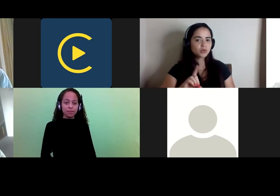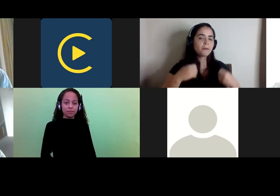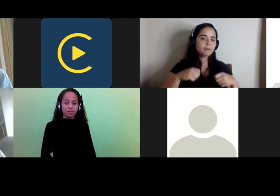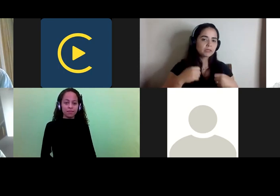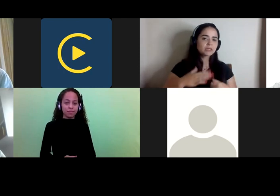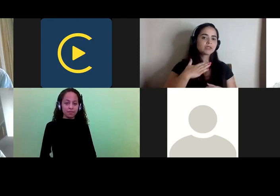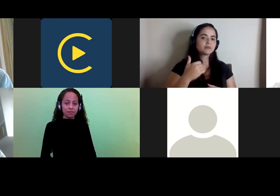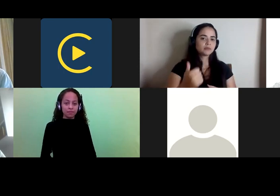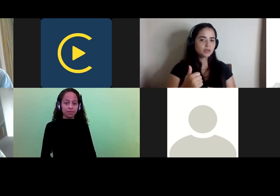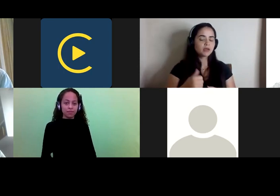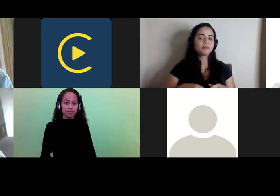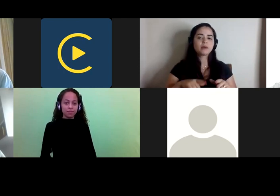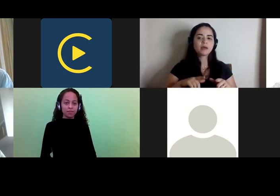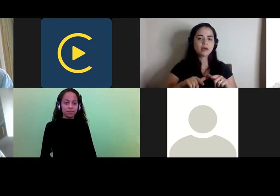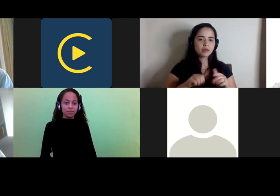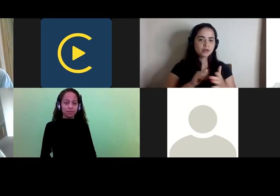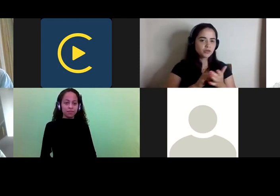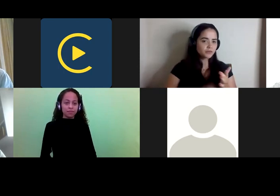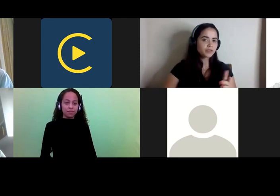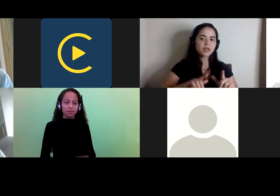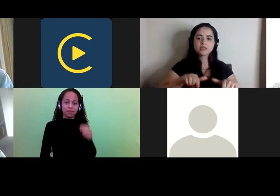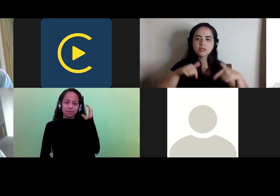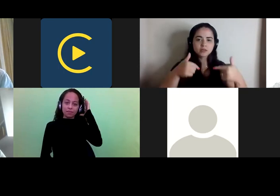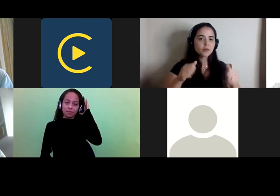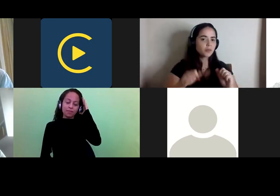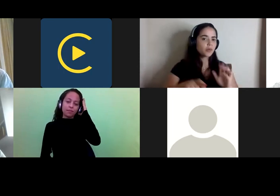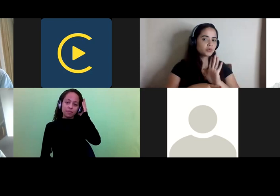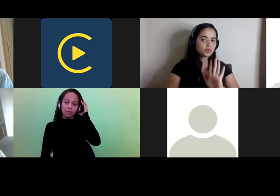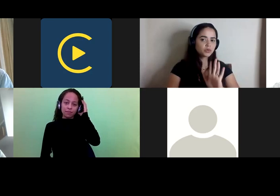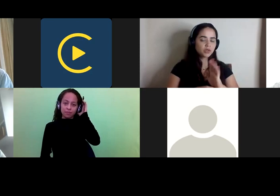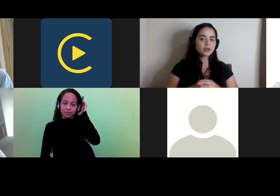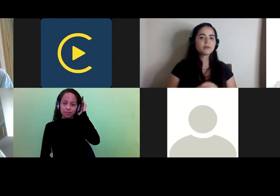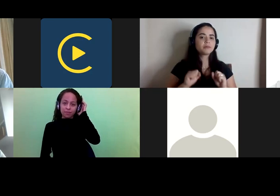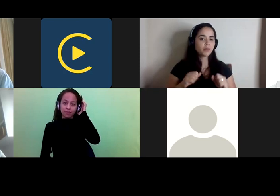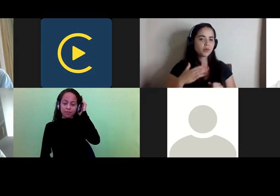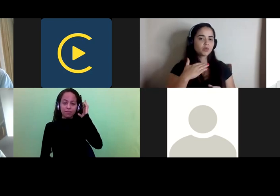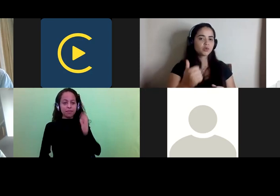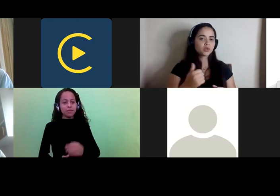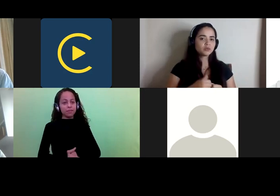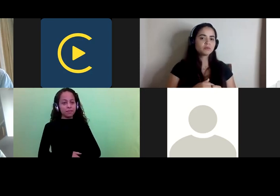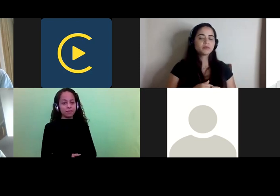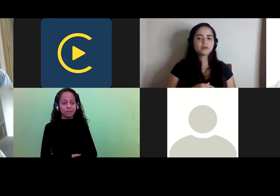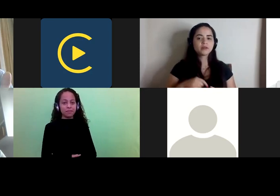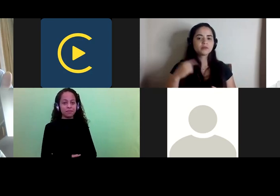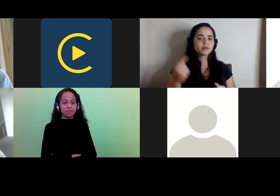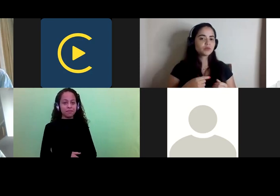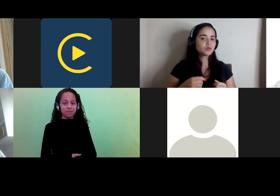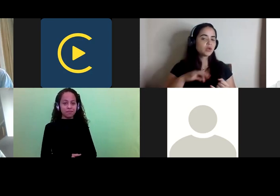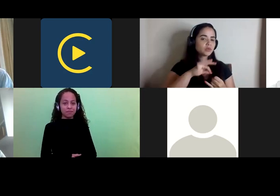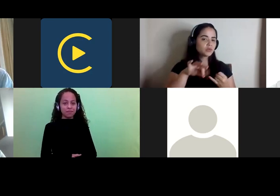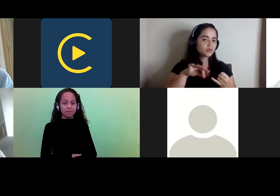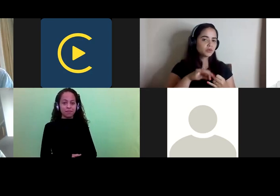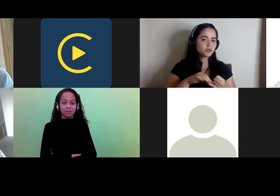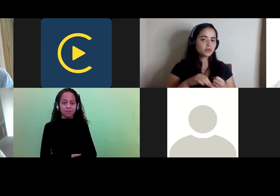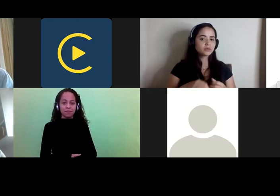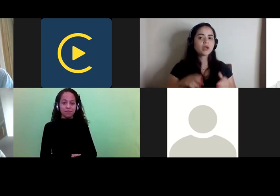coordenação para qualquer atividade, qualquer ação que eu possa contribuir, estou à disposição. Estamos na mesma instituição, então estamos no